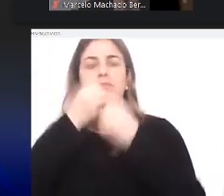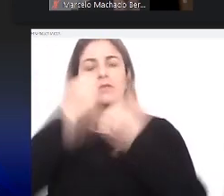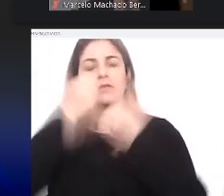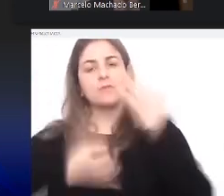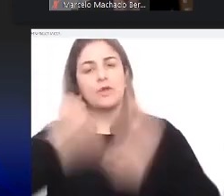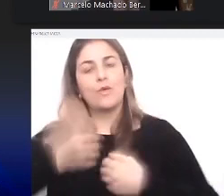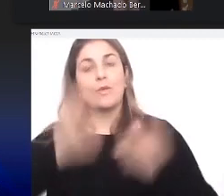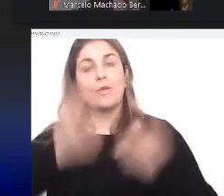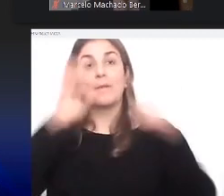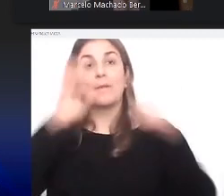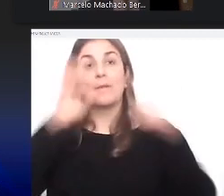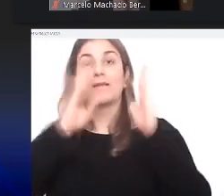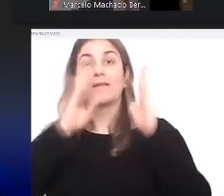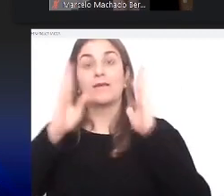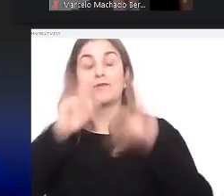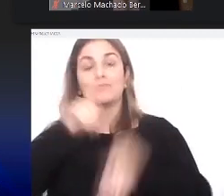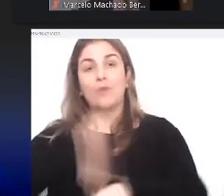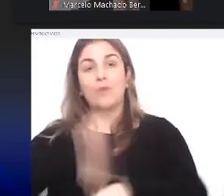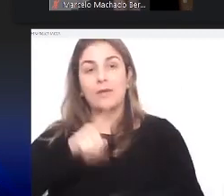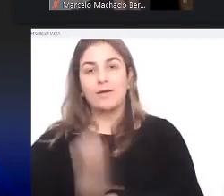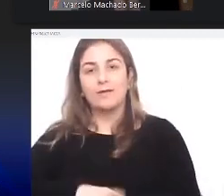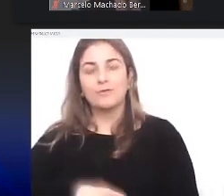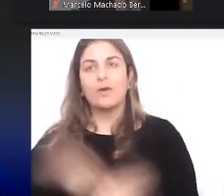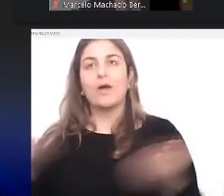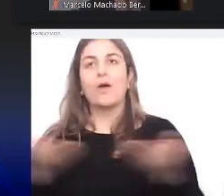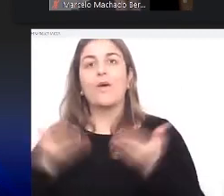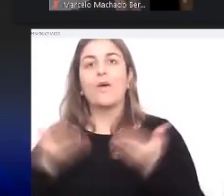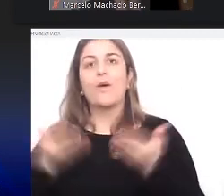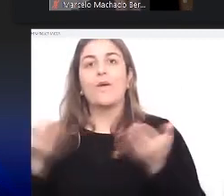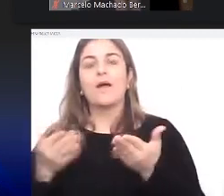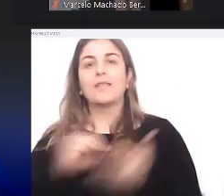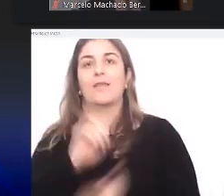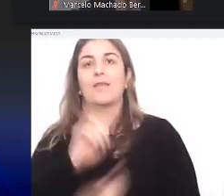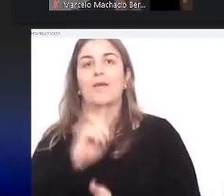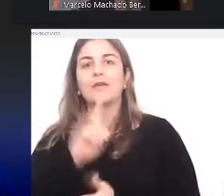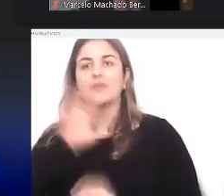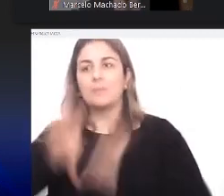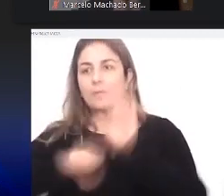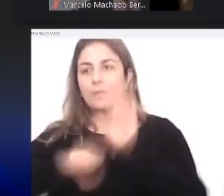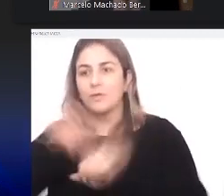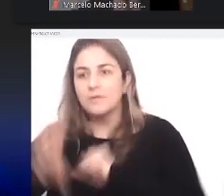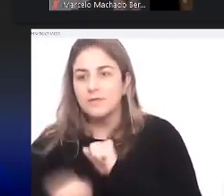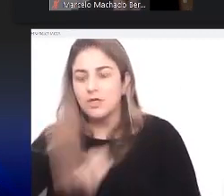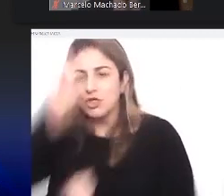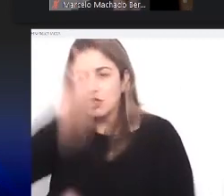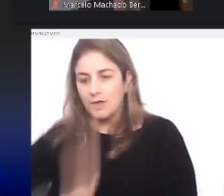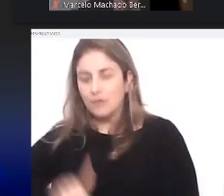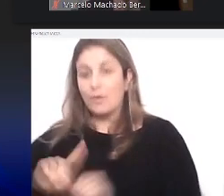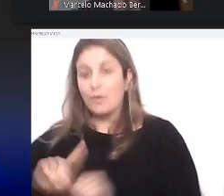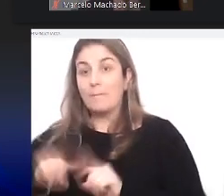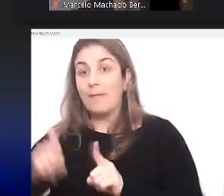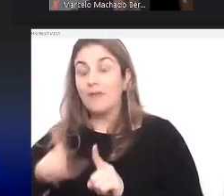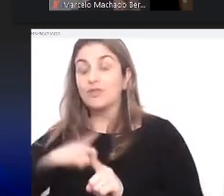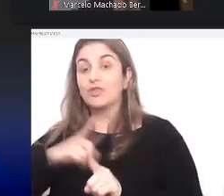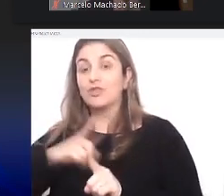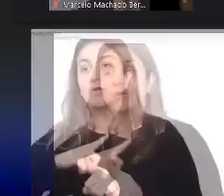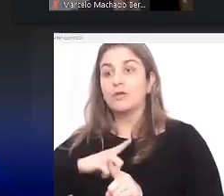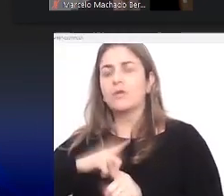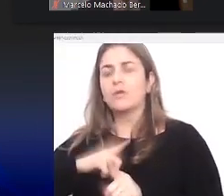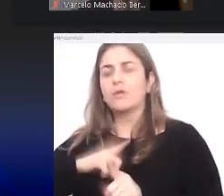um tempo de, não de busca de direitos, mas de preservação de